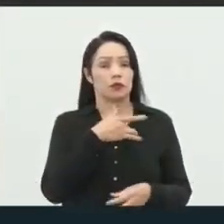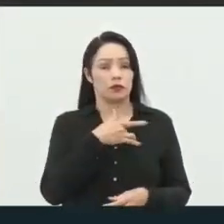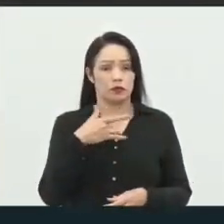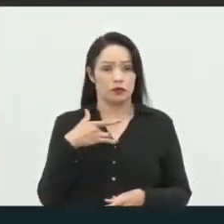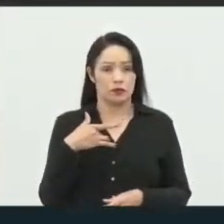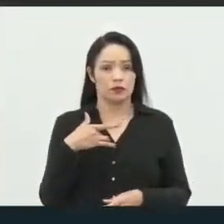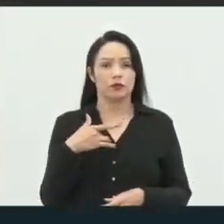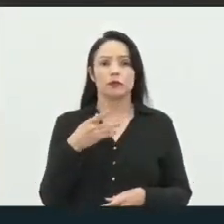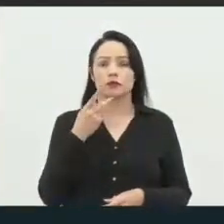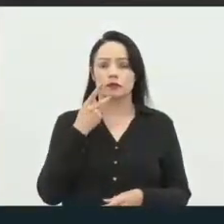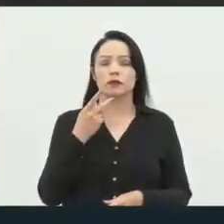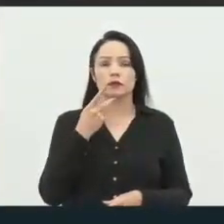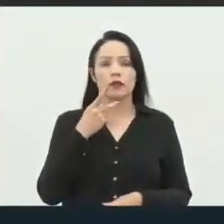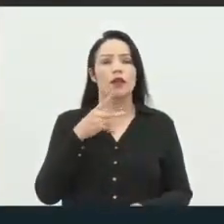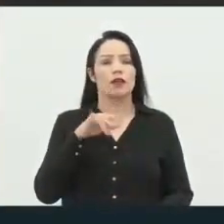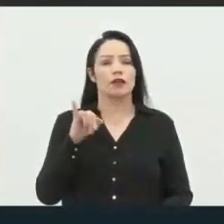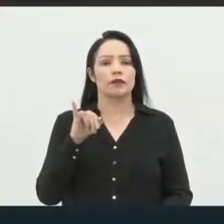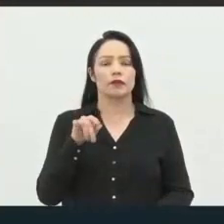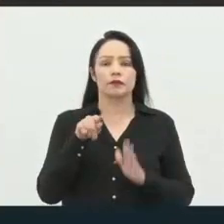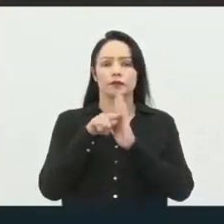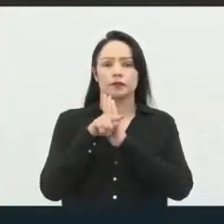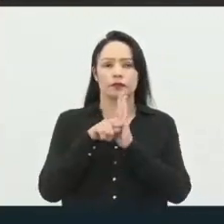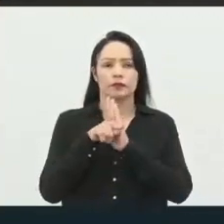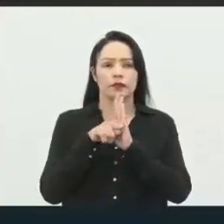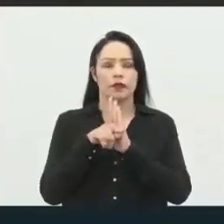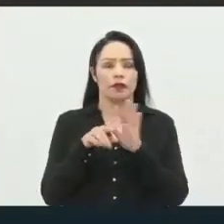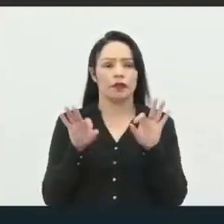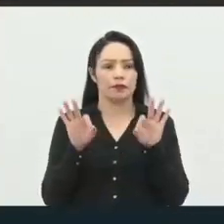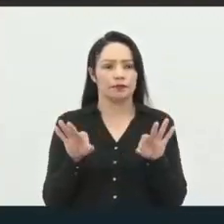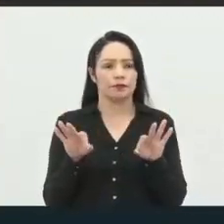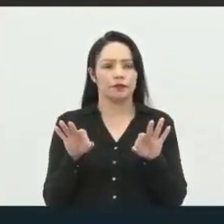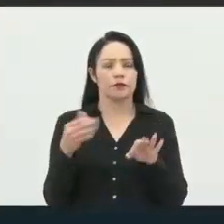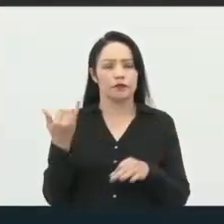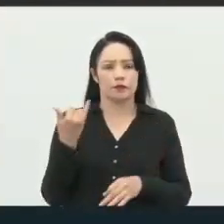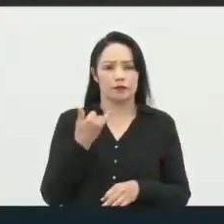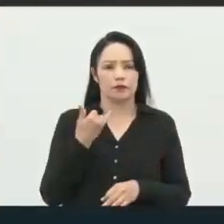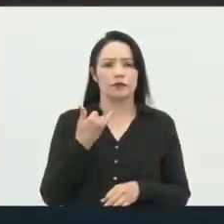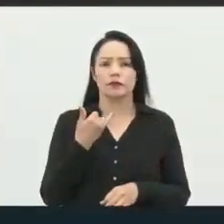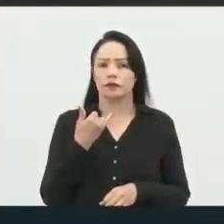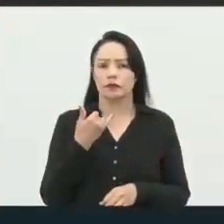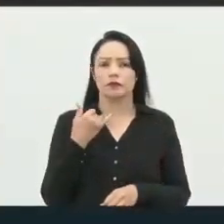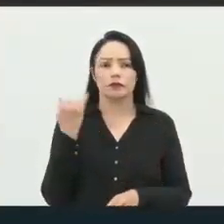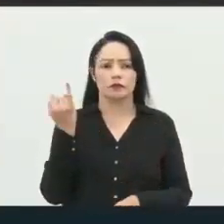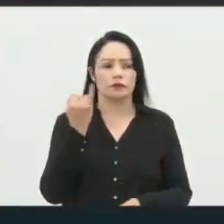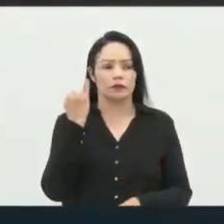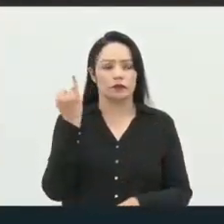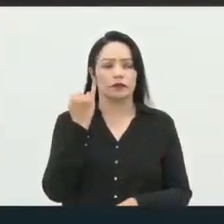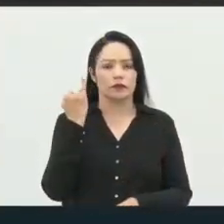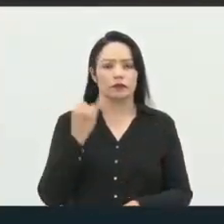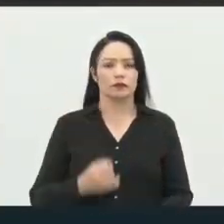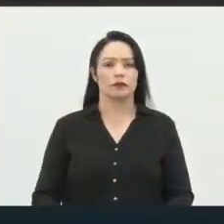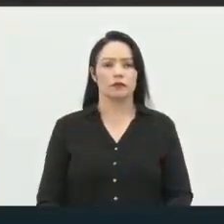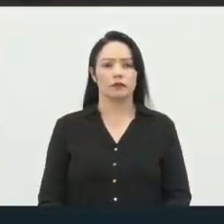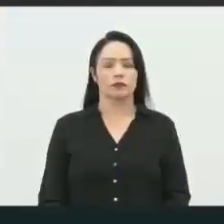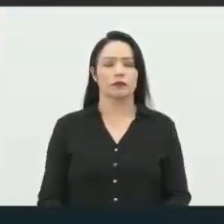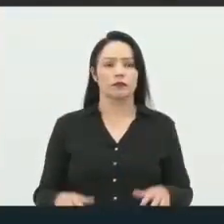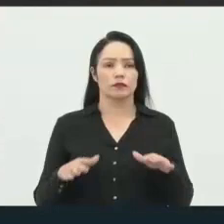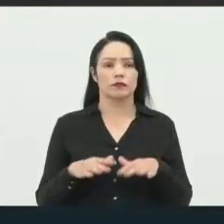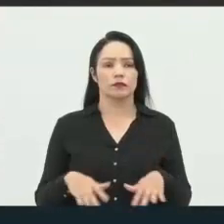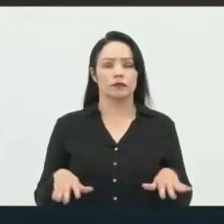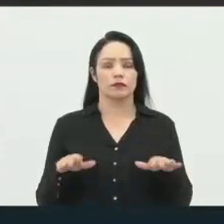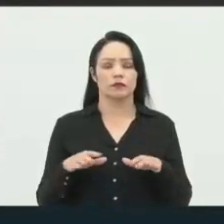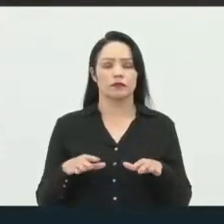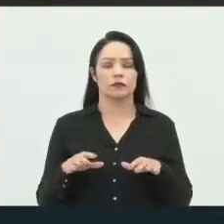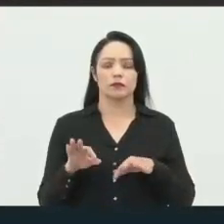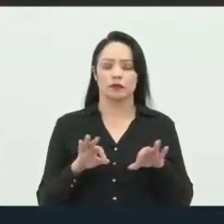falou que ele vai analisar isso inclusive ele me falou algo que eu achei muito importante nós fazermos essas